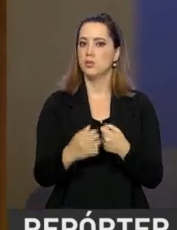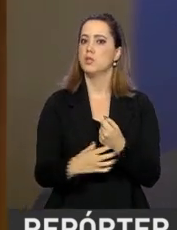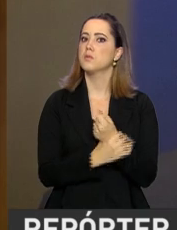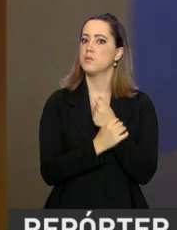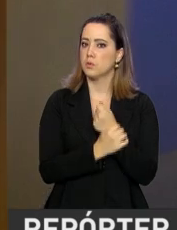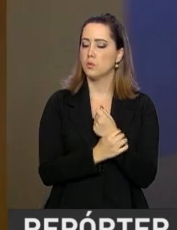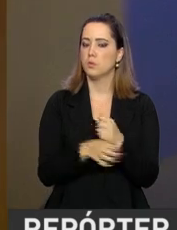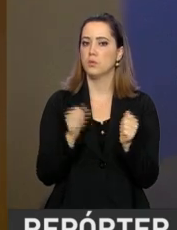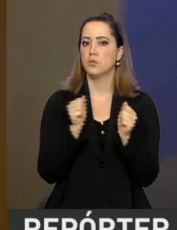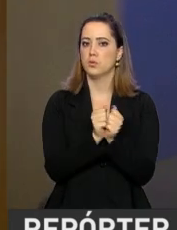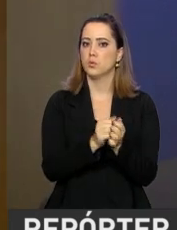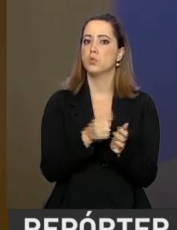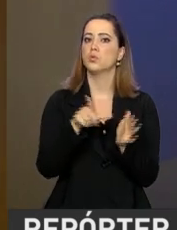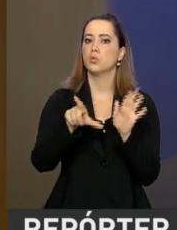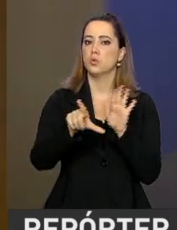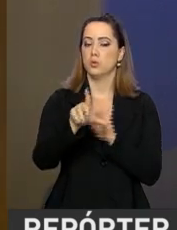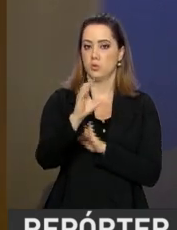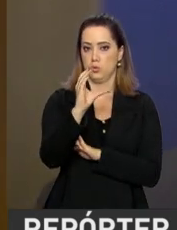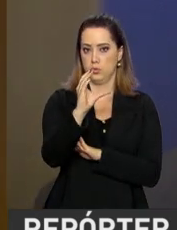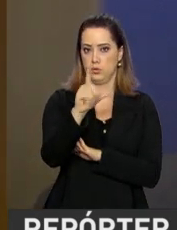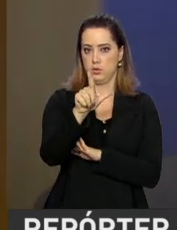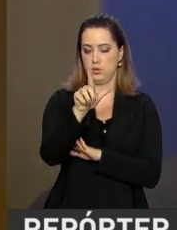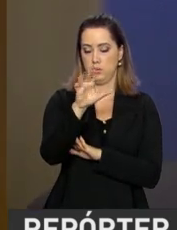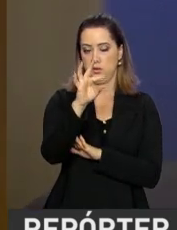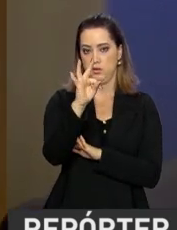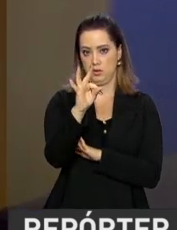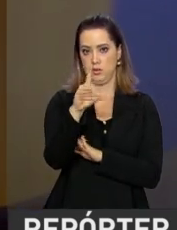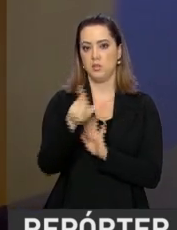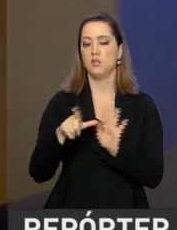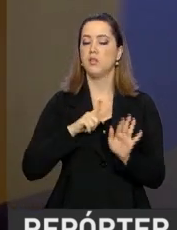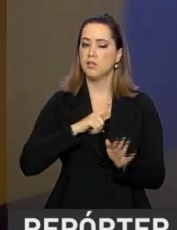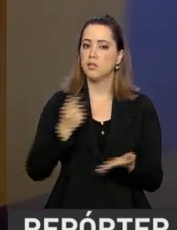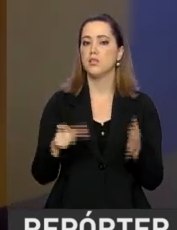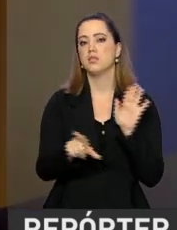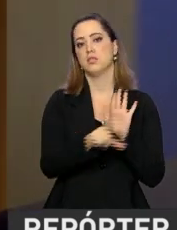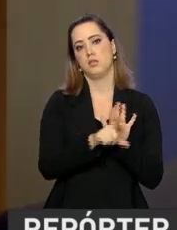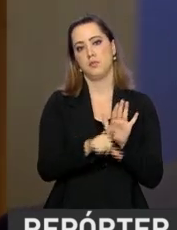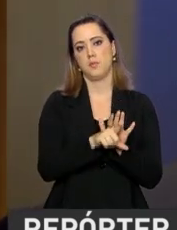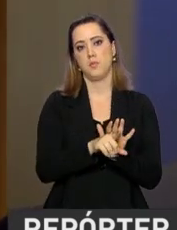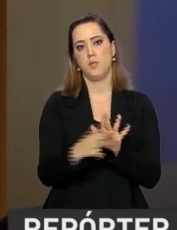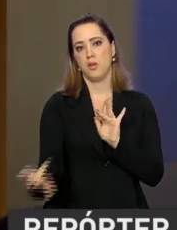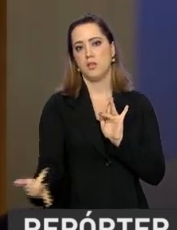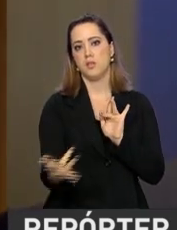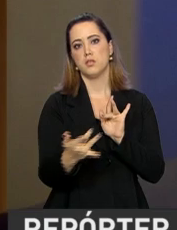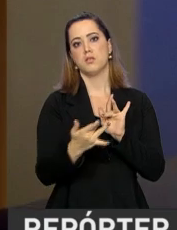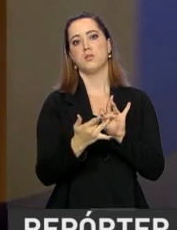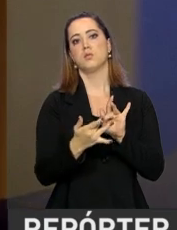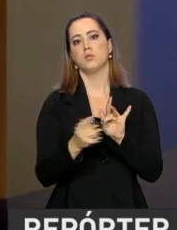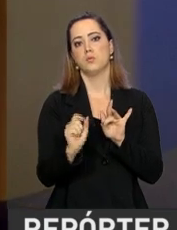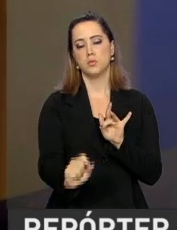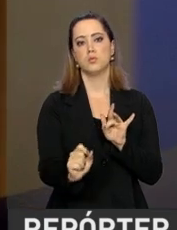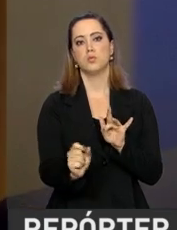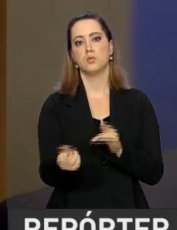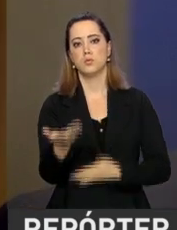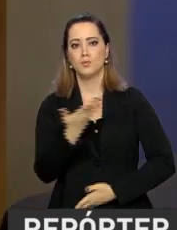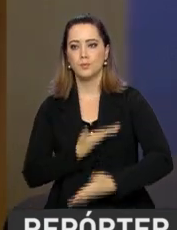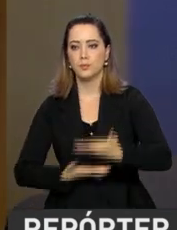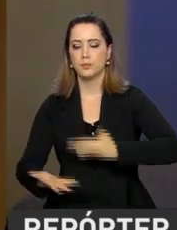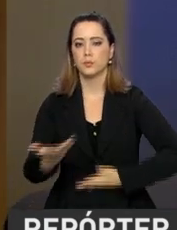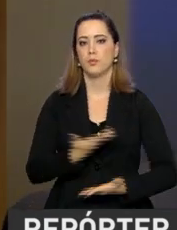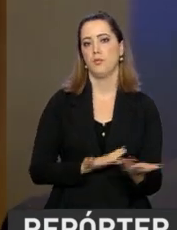garantias do contrato seletista essa fidelização da relação entre patrão e